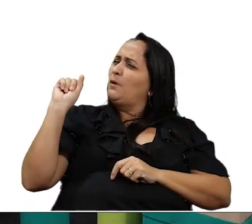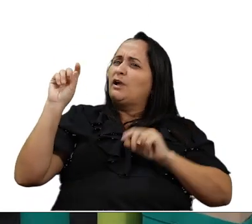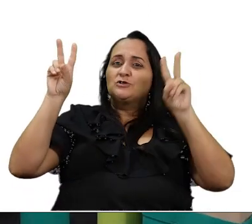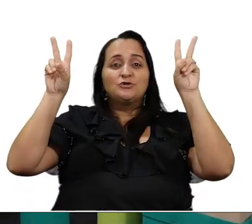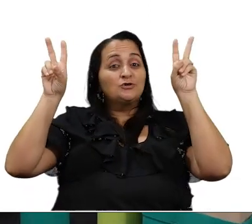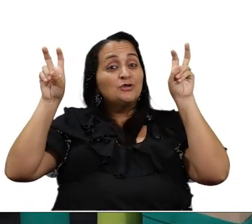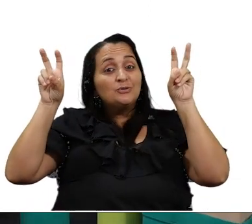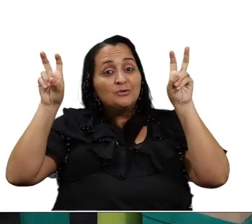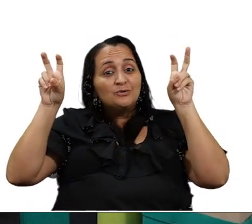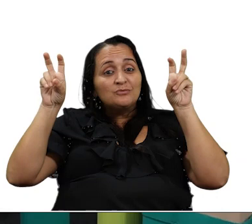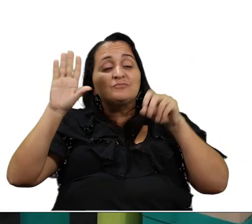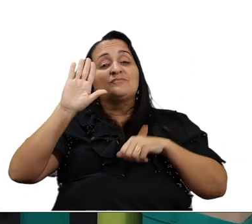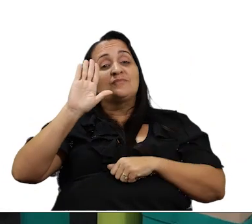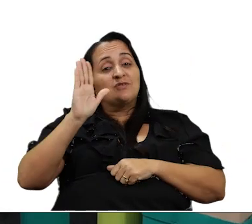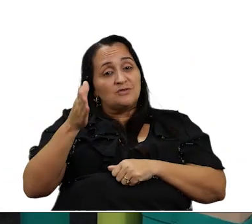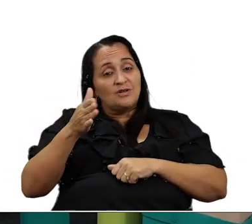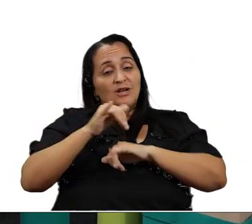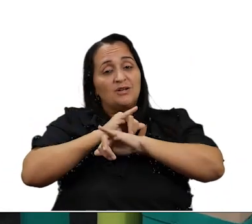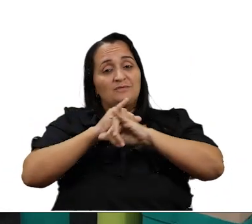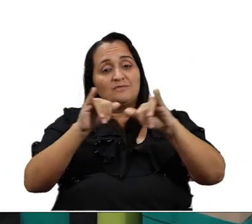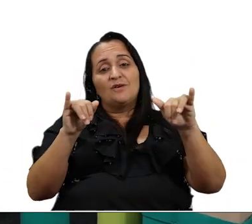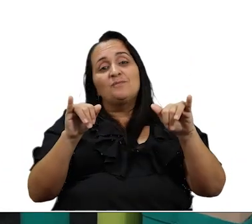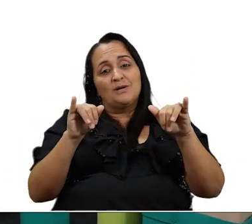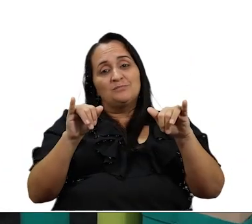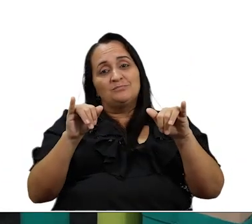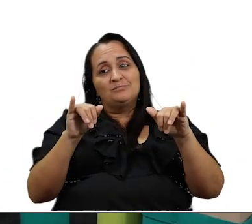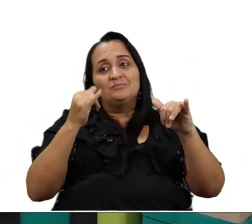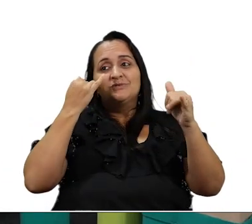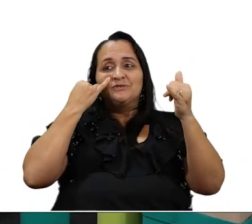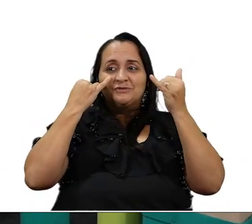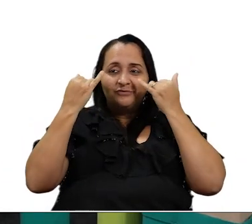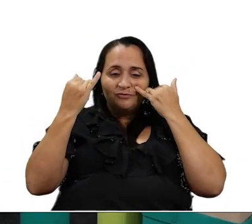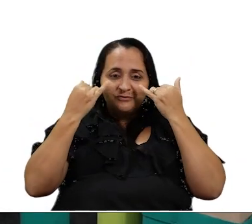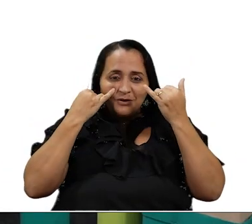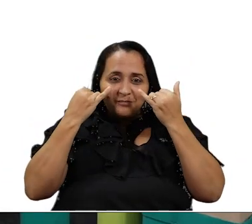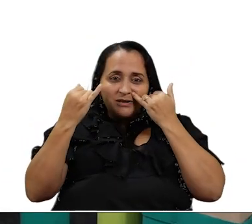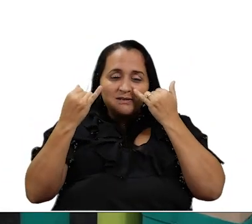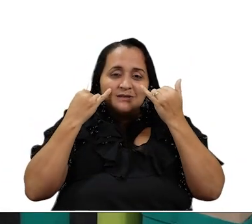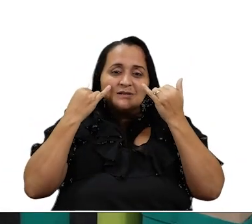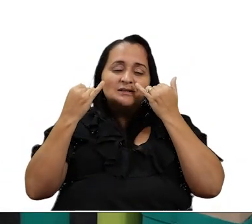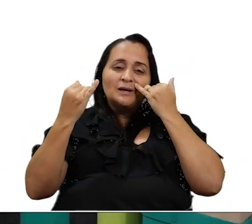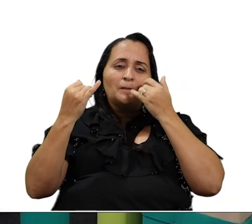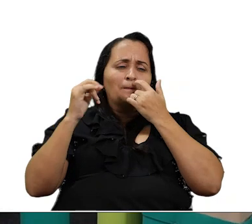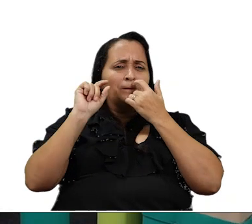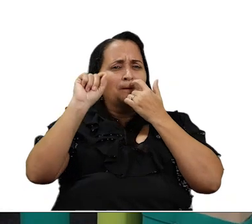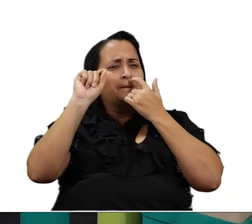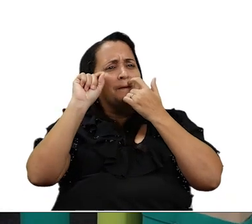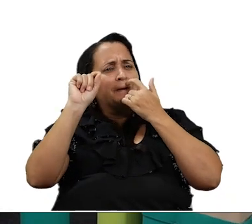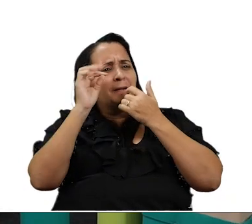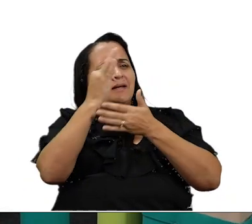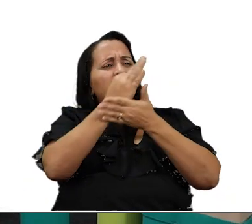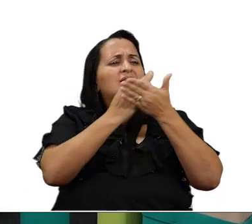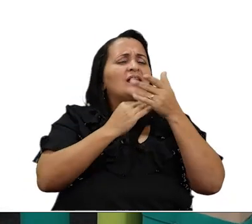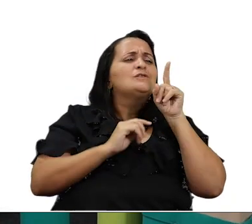um título, isso também já nos diz outra informação em relação a que texto é esse, para